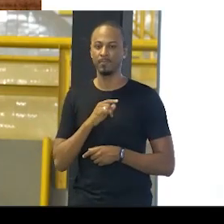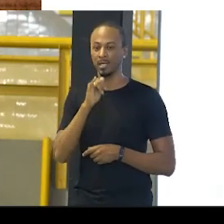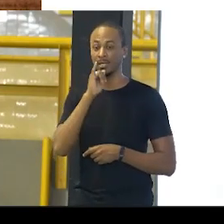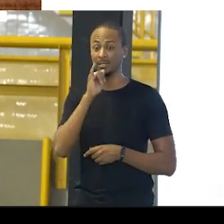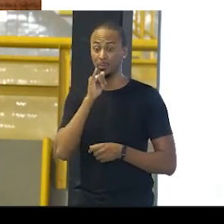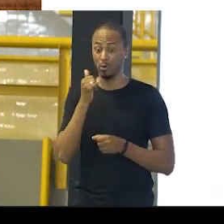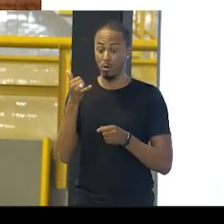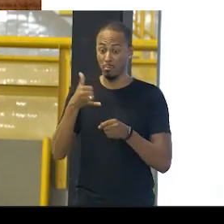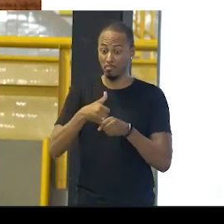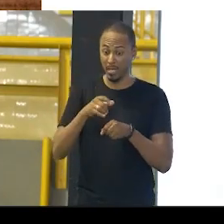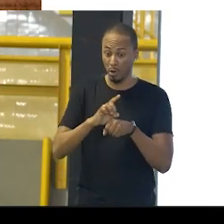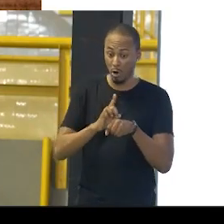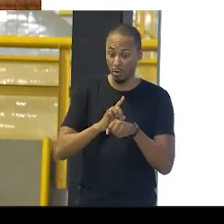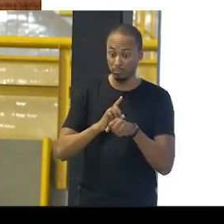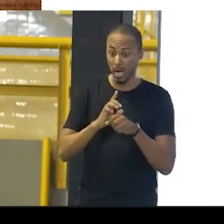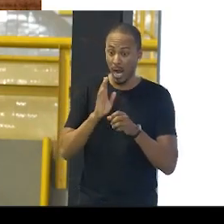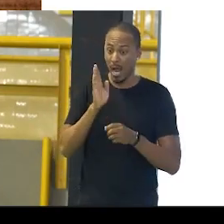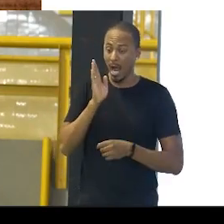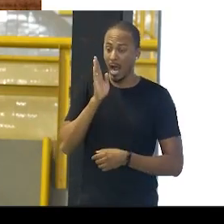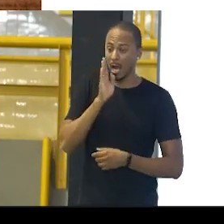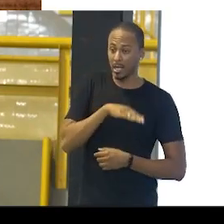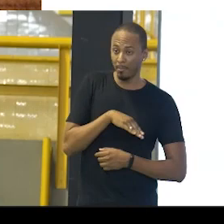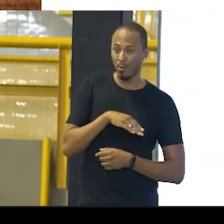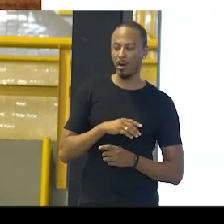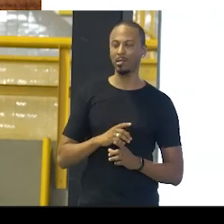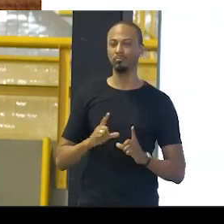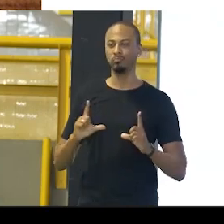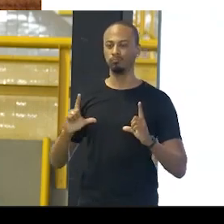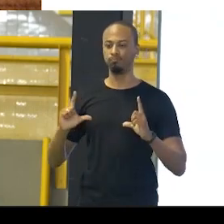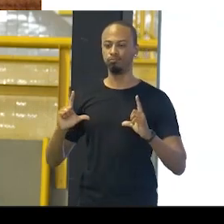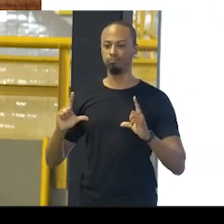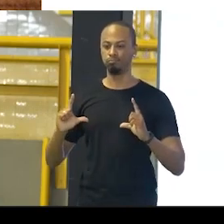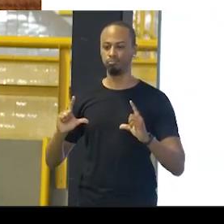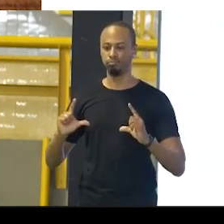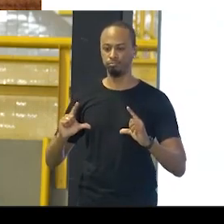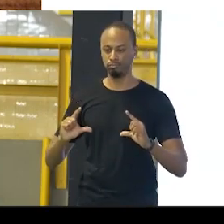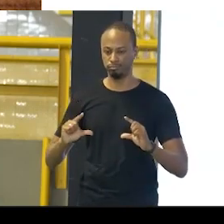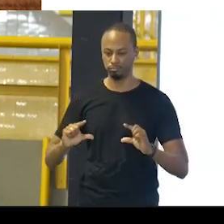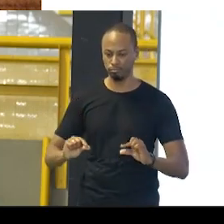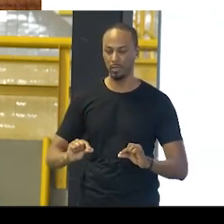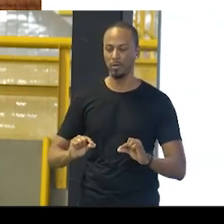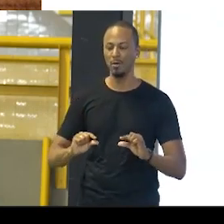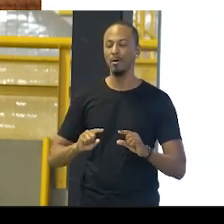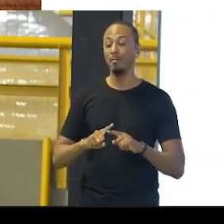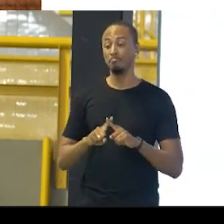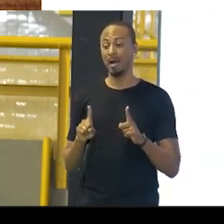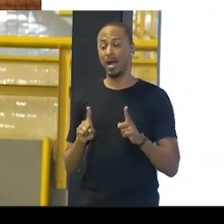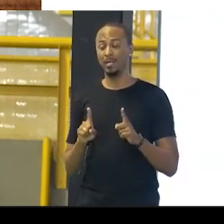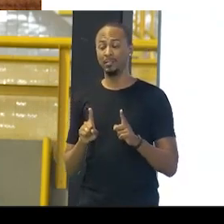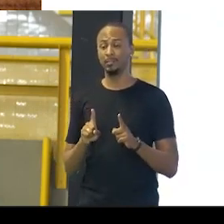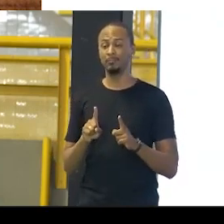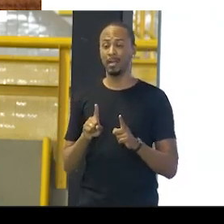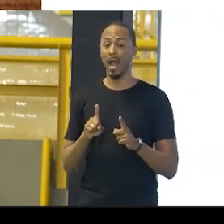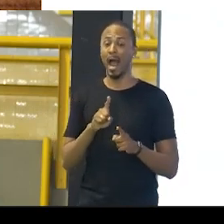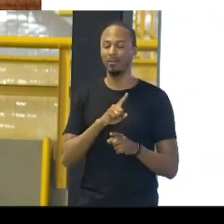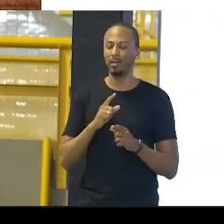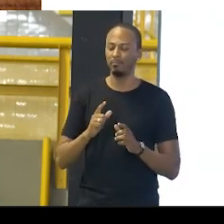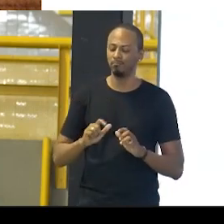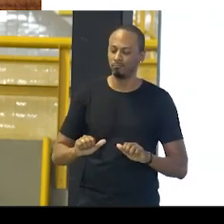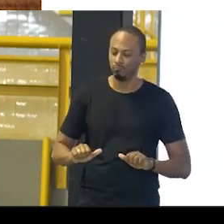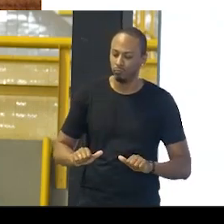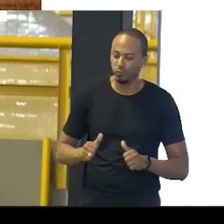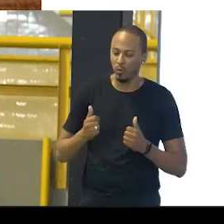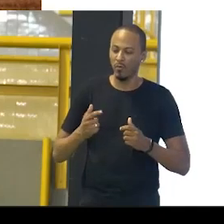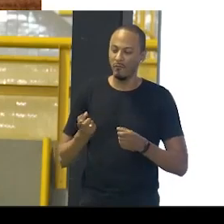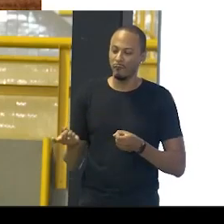decadência. Então ela está ressuscitando a partir desse pioneirismo na exploração de gás de